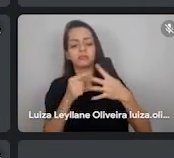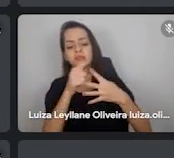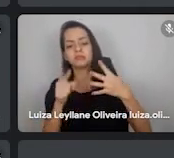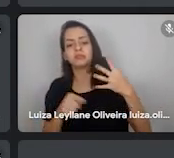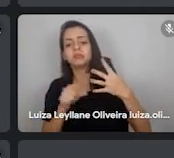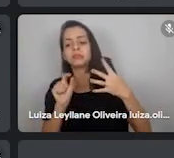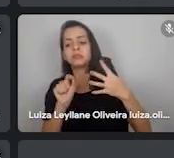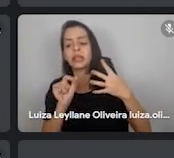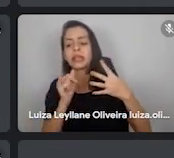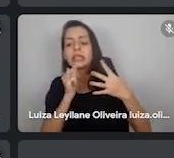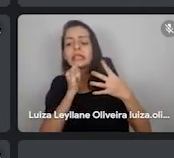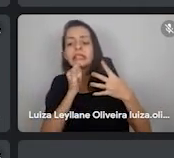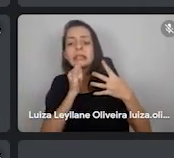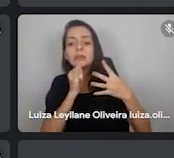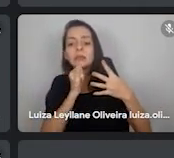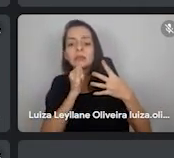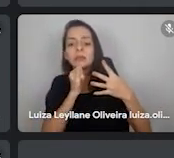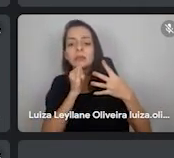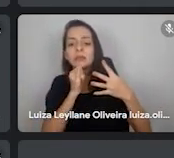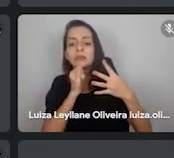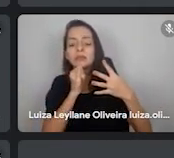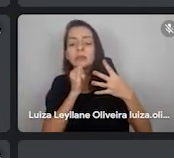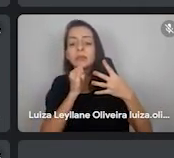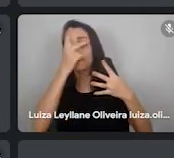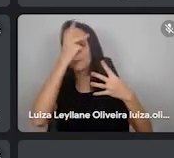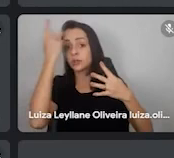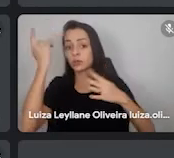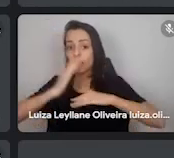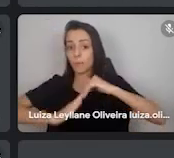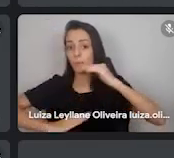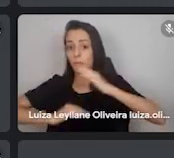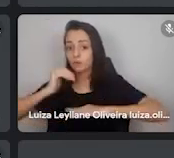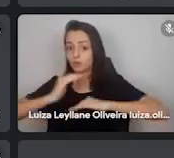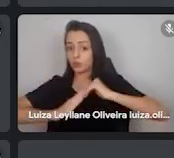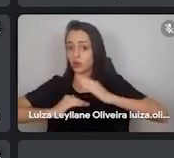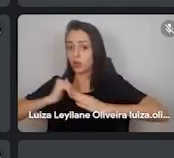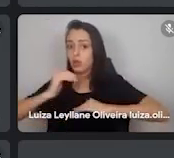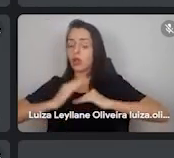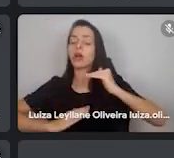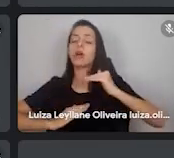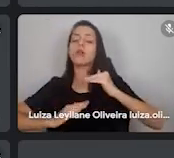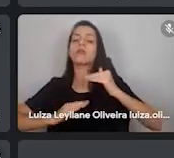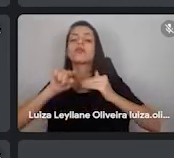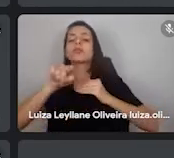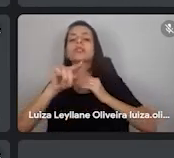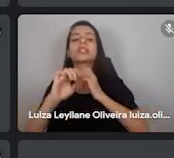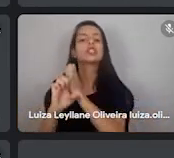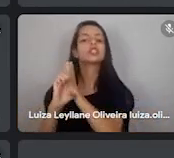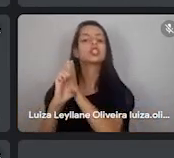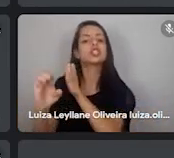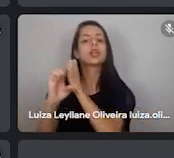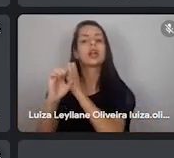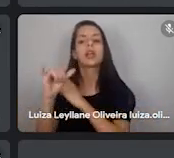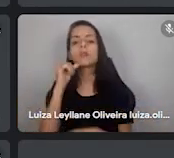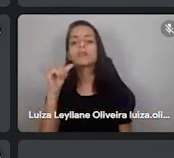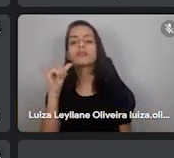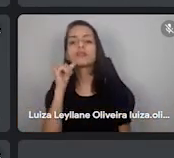Igual, por exemplo, um profissional que está fazendo, vocês estão fazendo engenharia elétrica ou